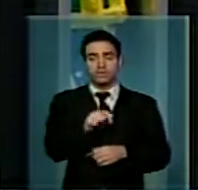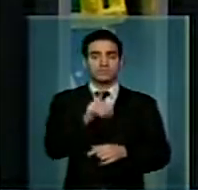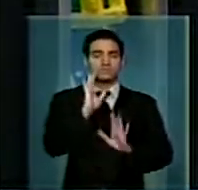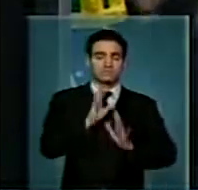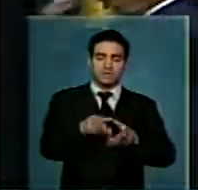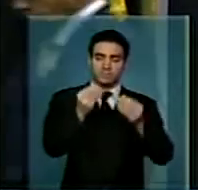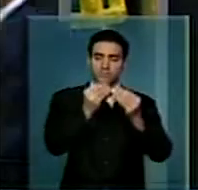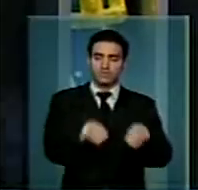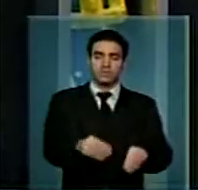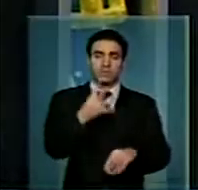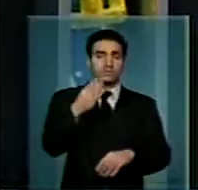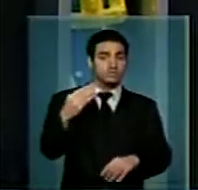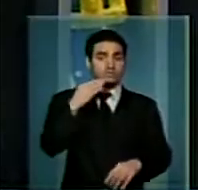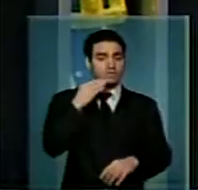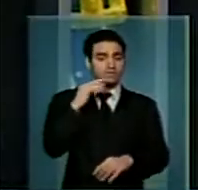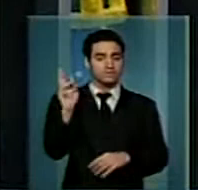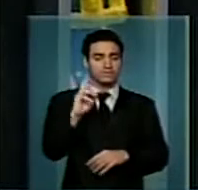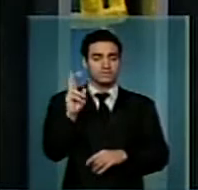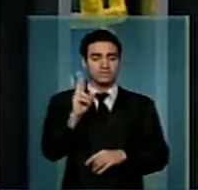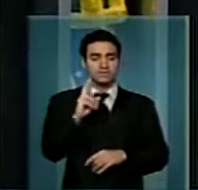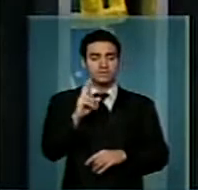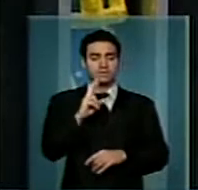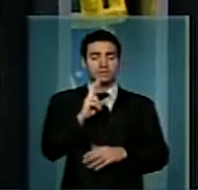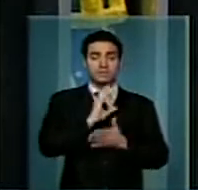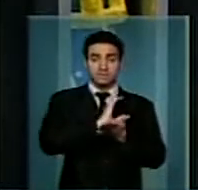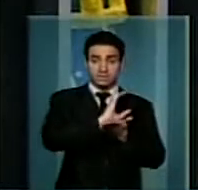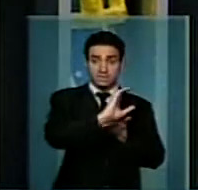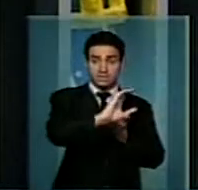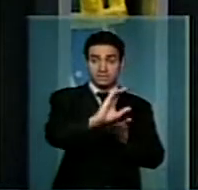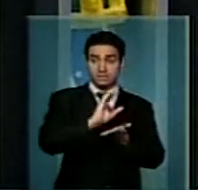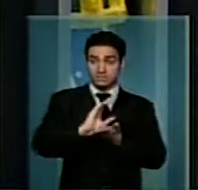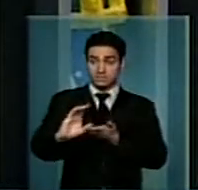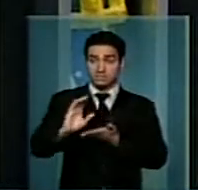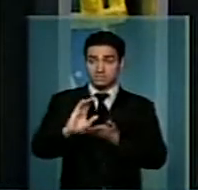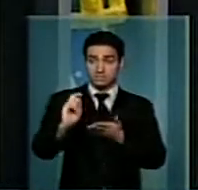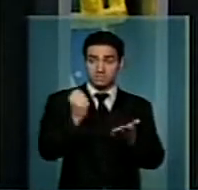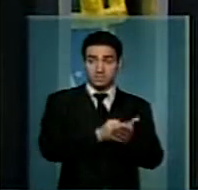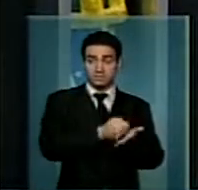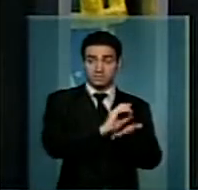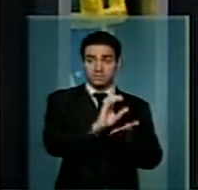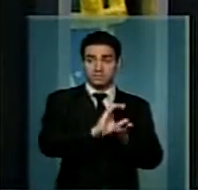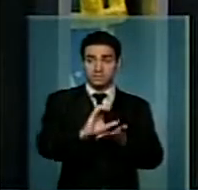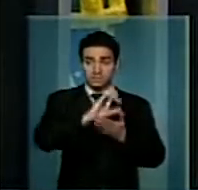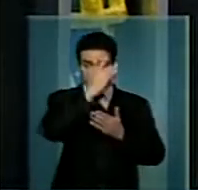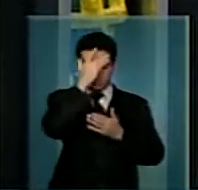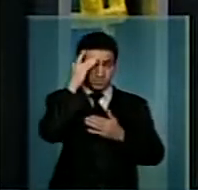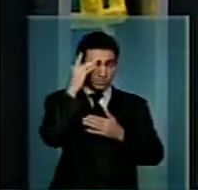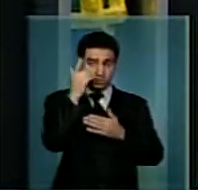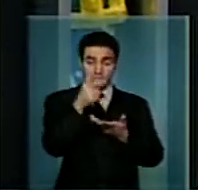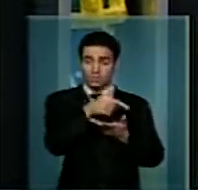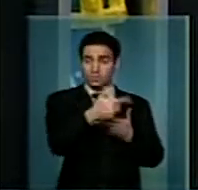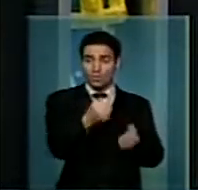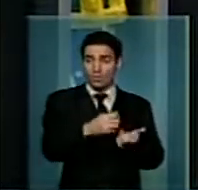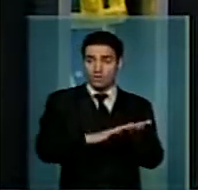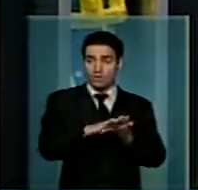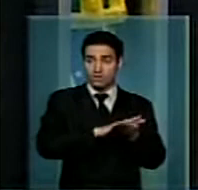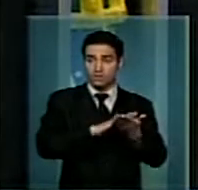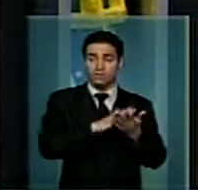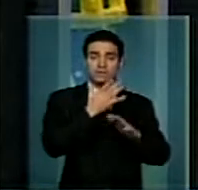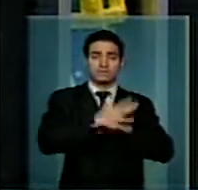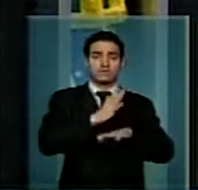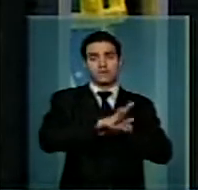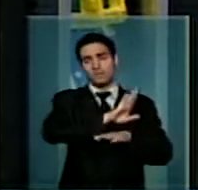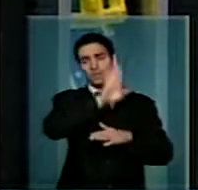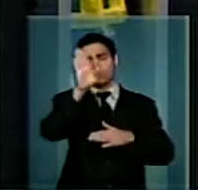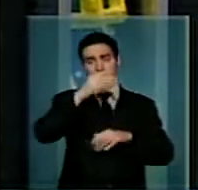integrantes das Forças Armadas? O que